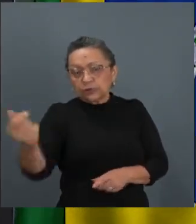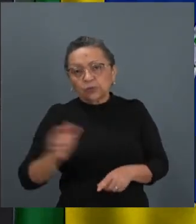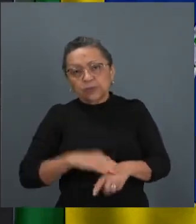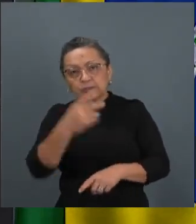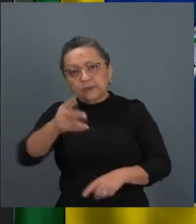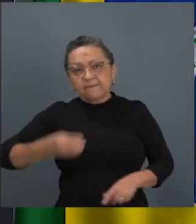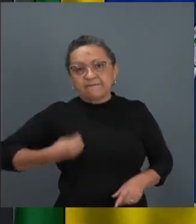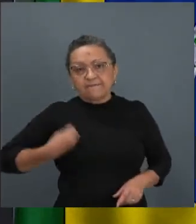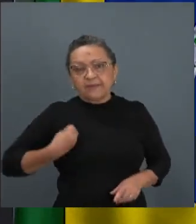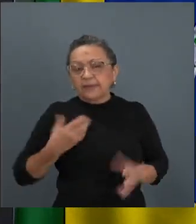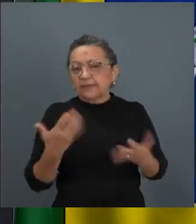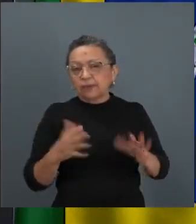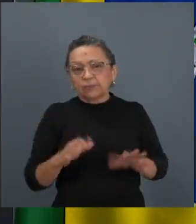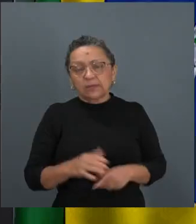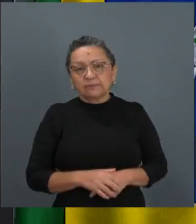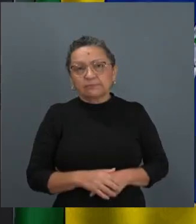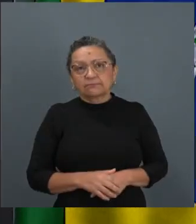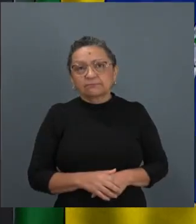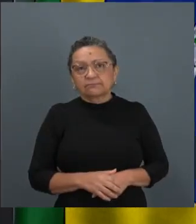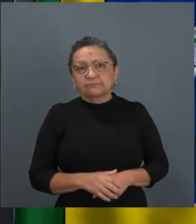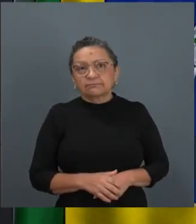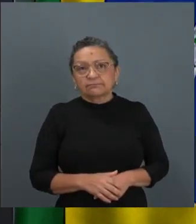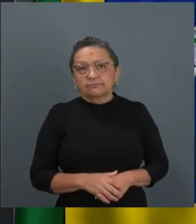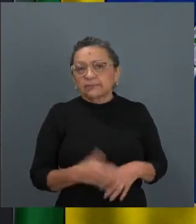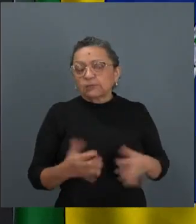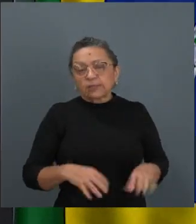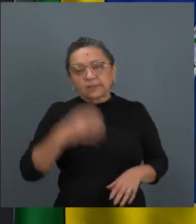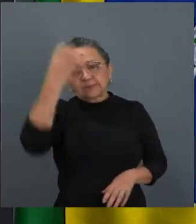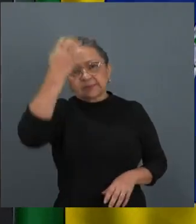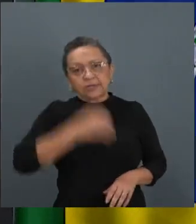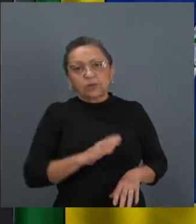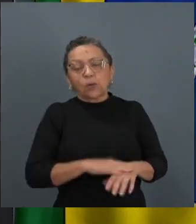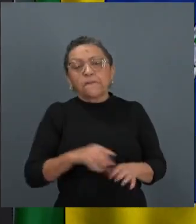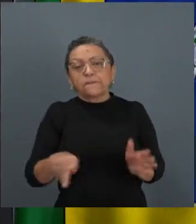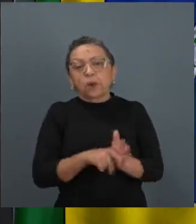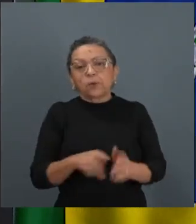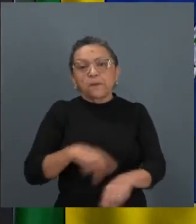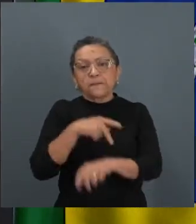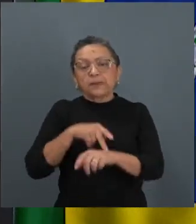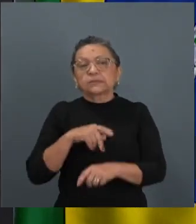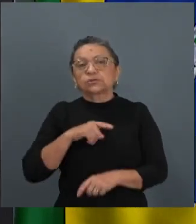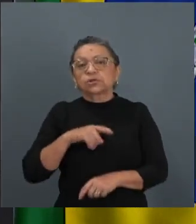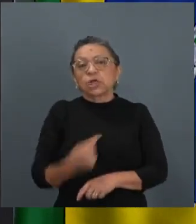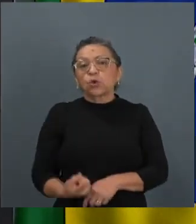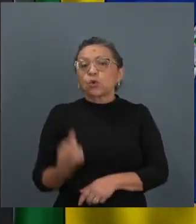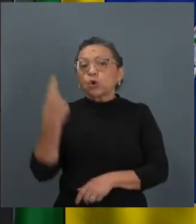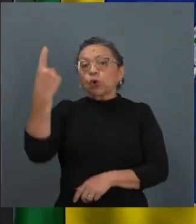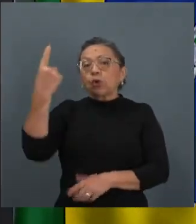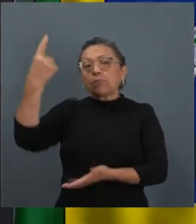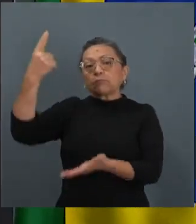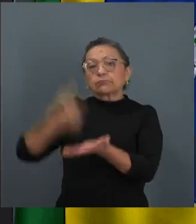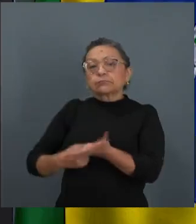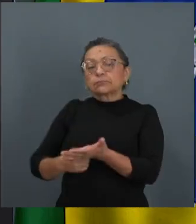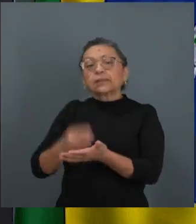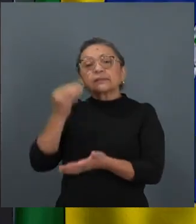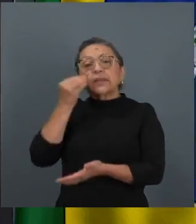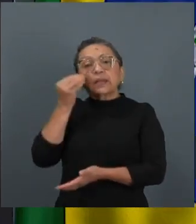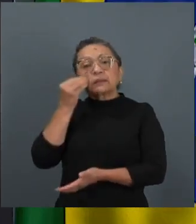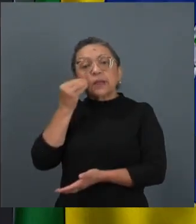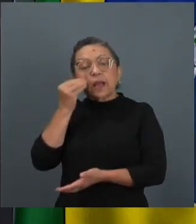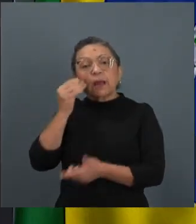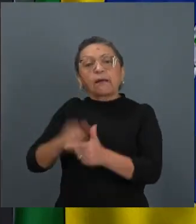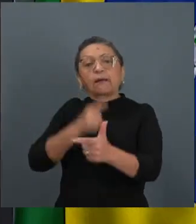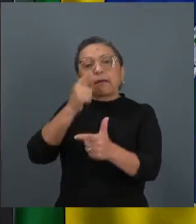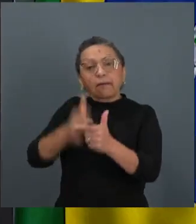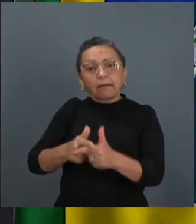vida, não tem seriedade com o destino desse país. Esse governo só tem um compromisso: tentar